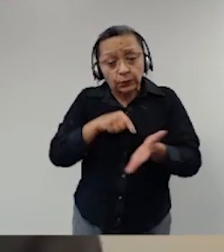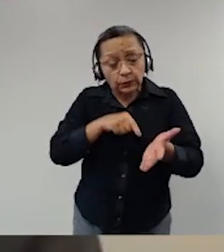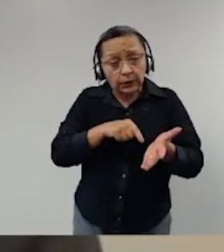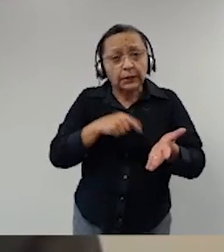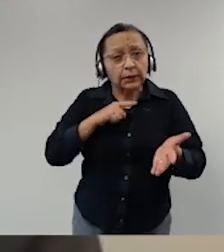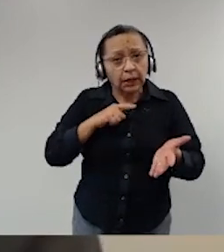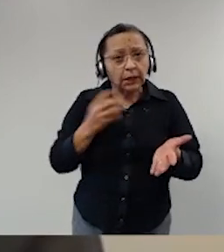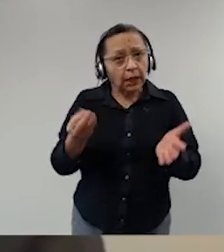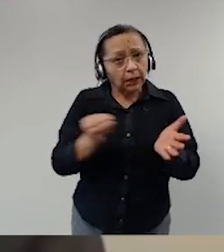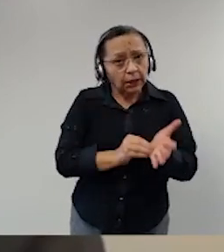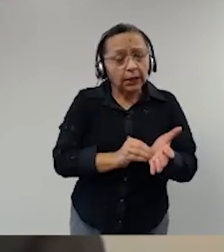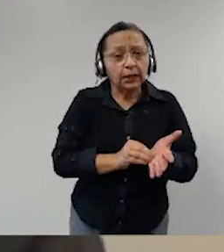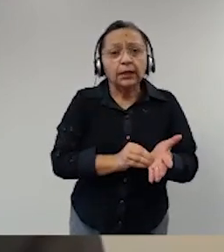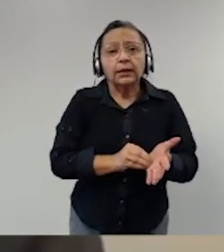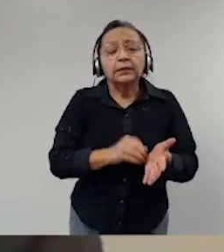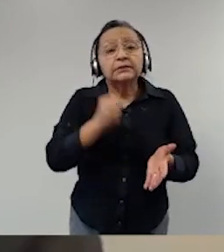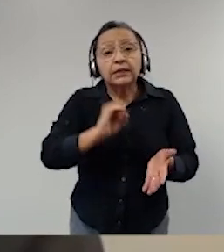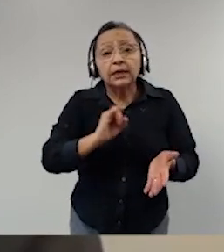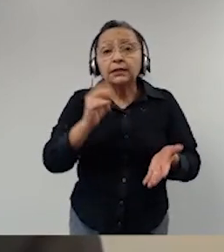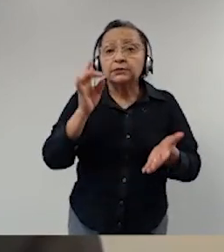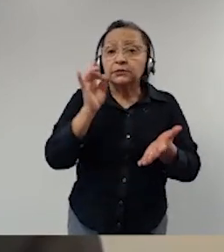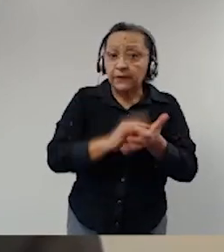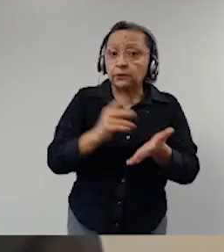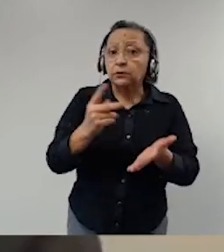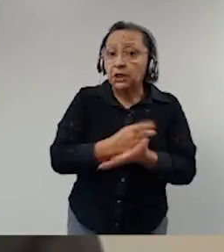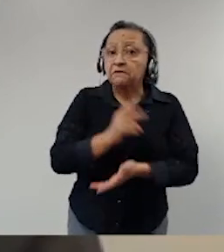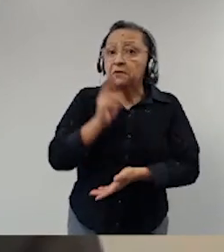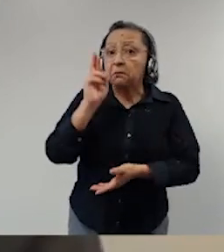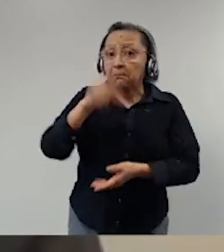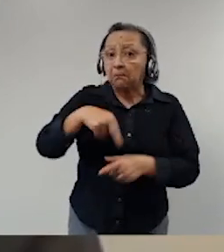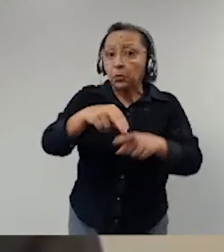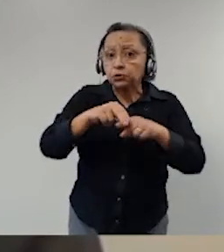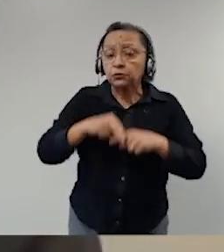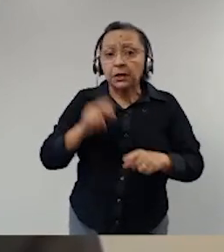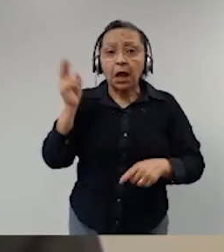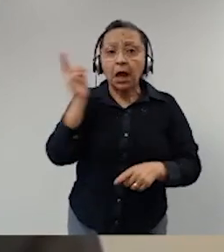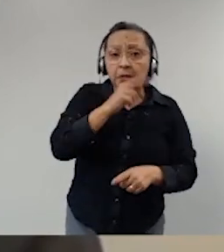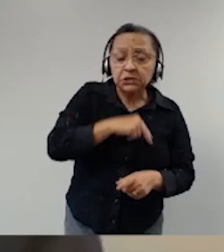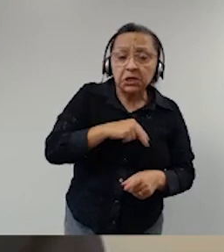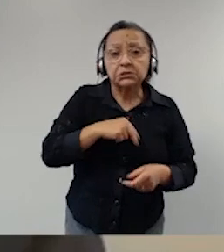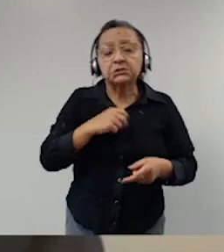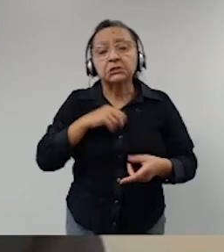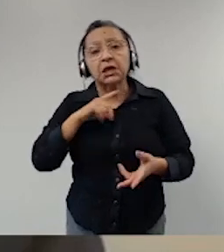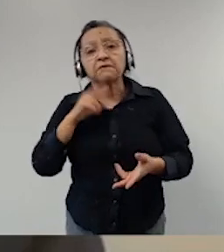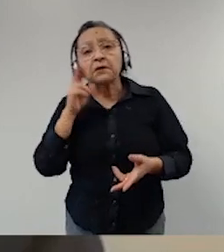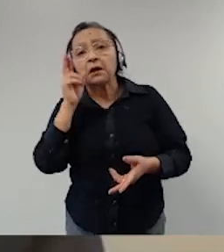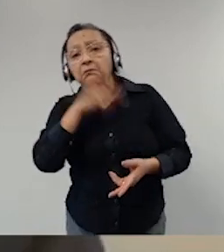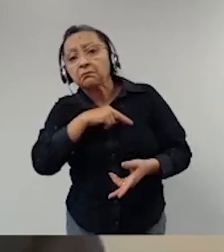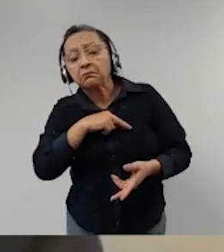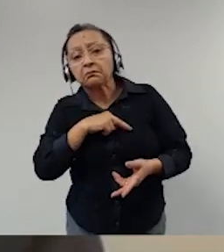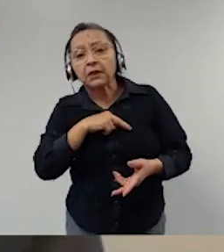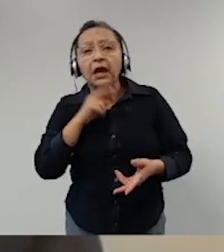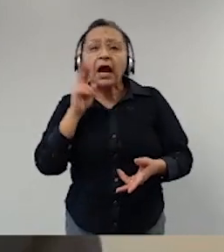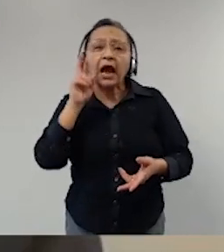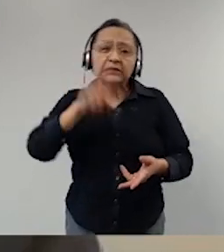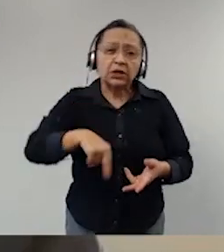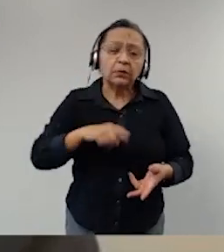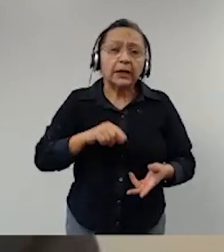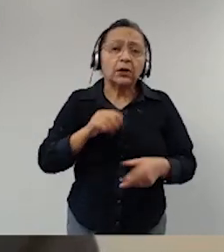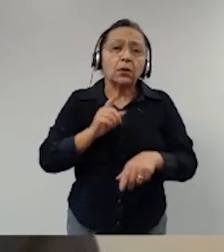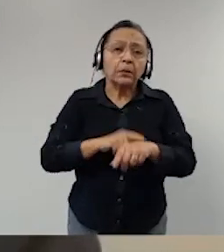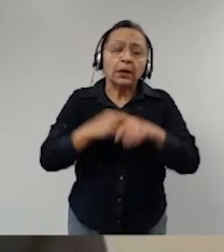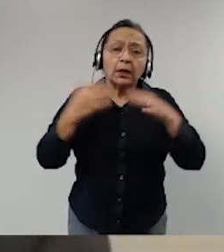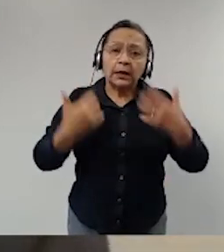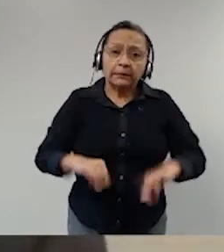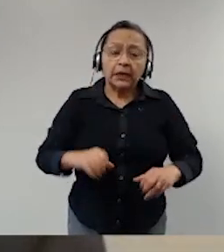importância nos contratos, é se houve razões para emergência, se houve razões para estado de emergência e se isto é ou não um evento de força maior,